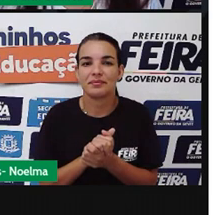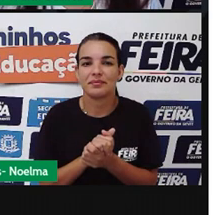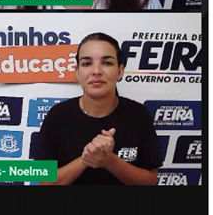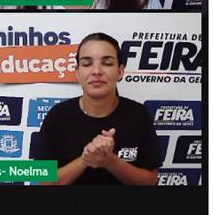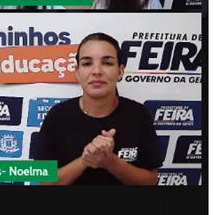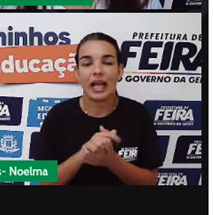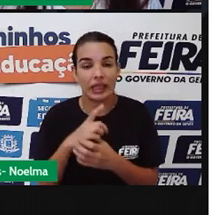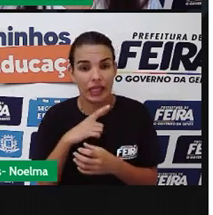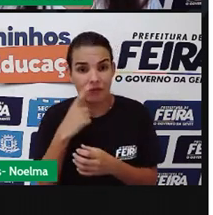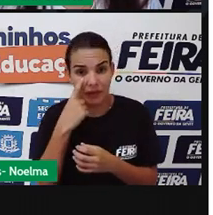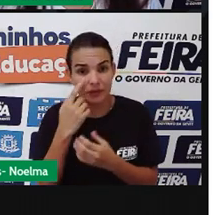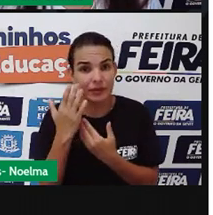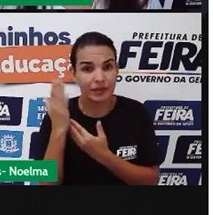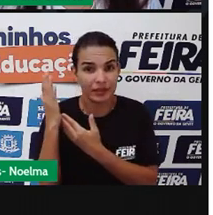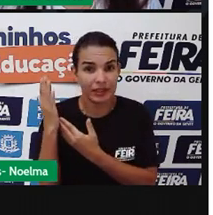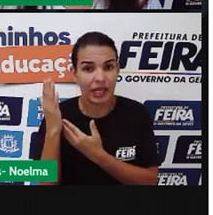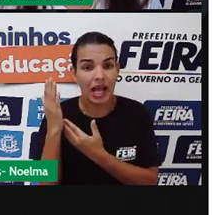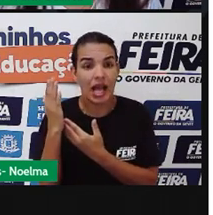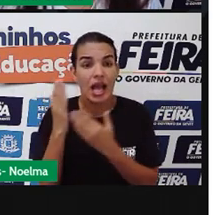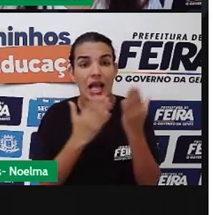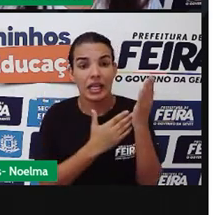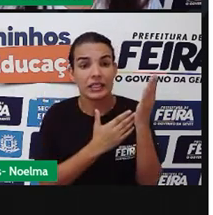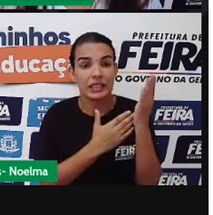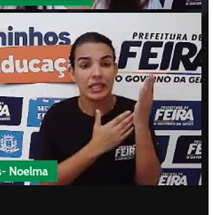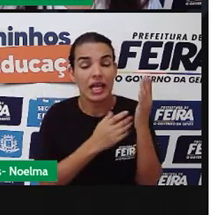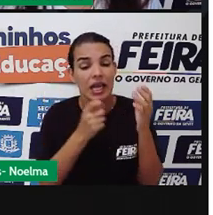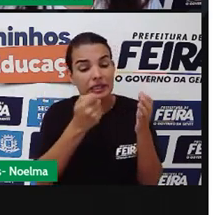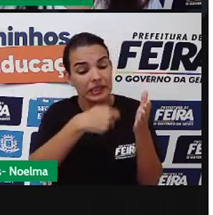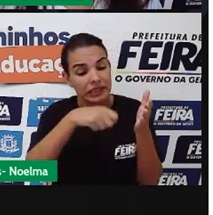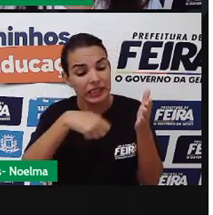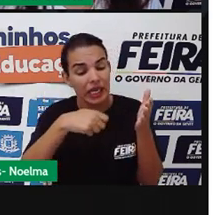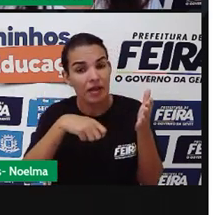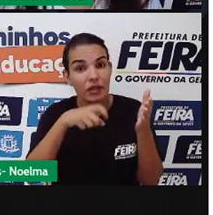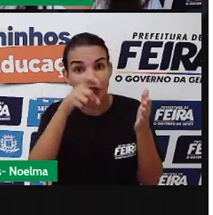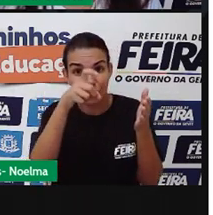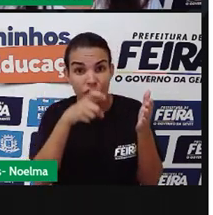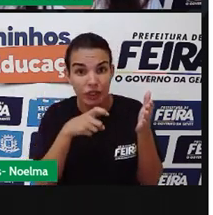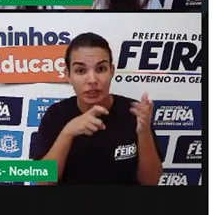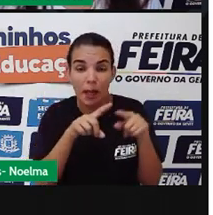Embora sejam palavras que escrevam com X, elas apresentam o som de Z.